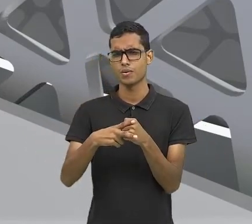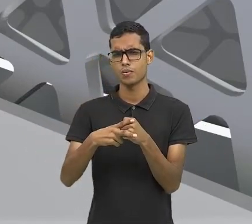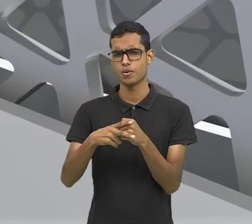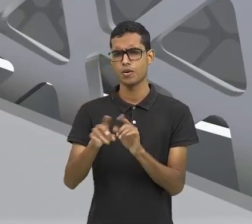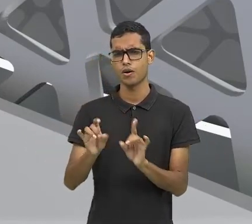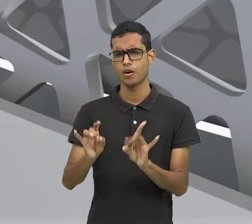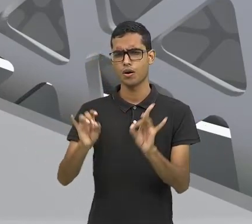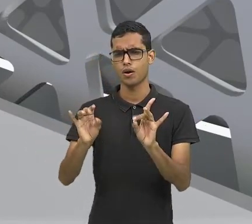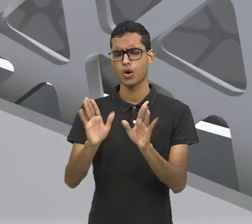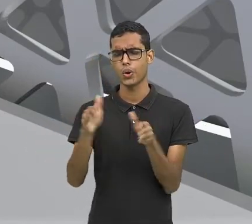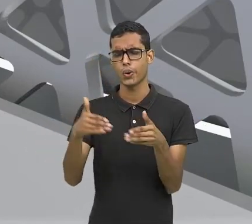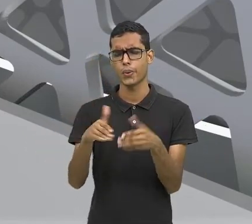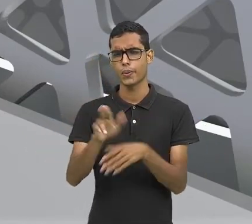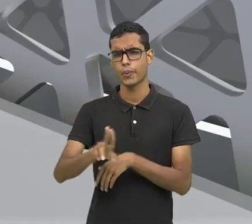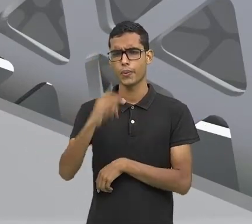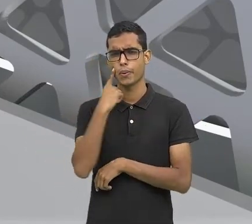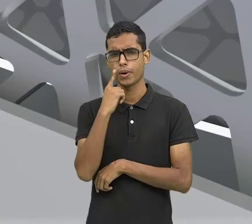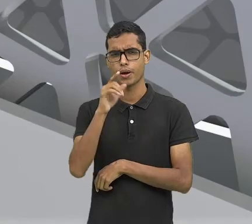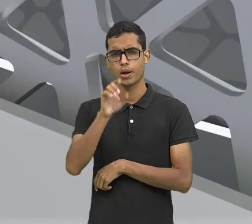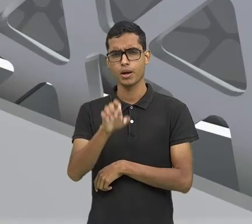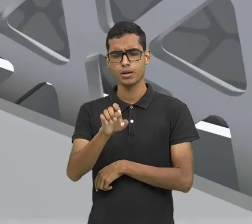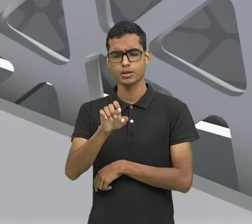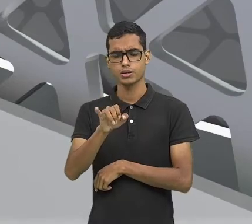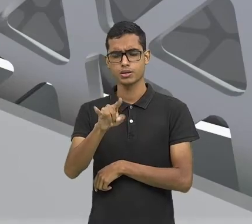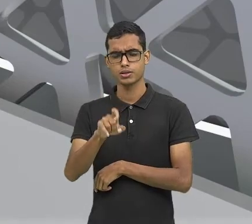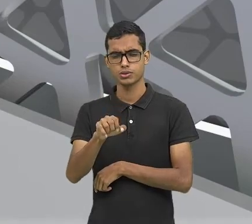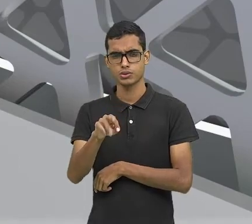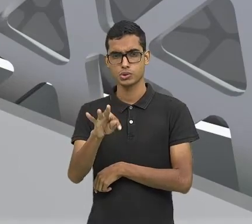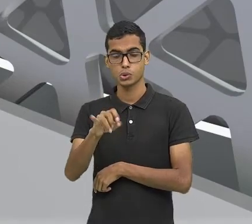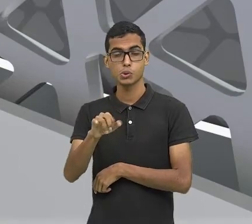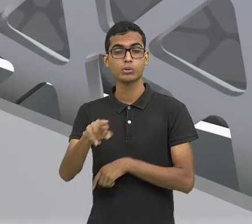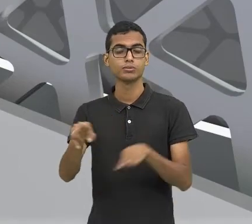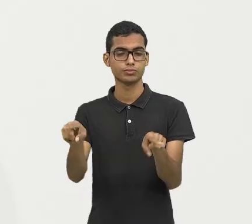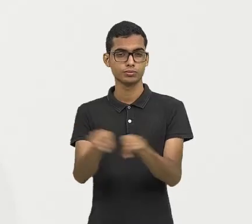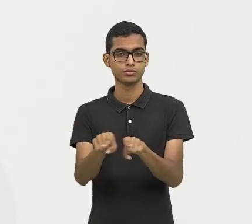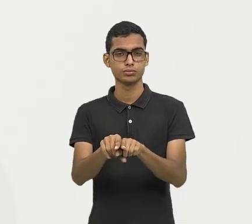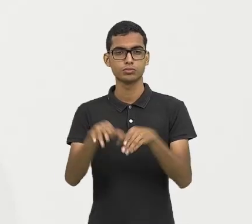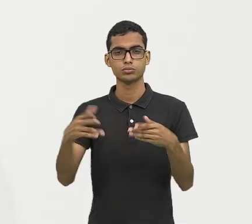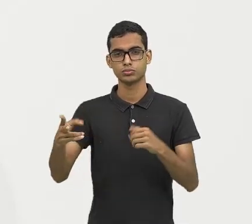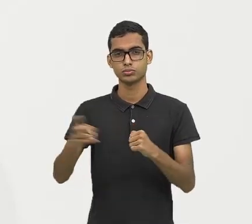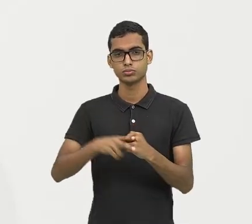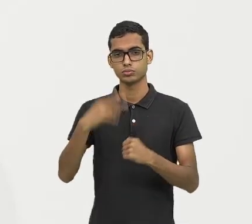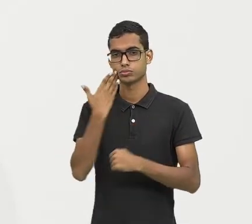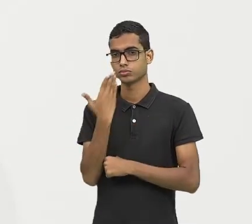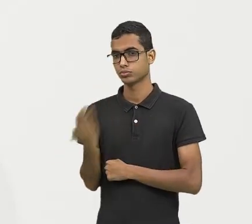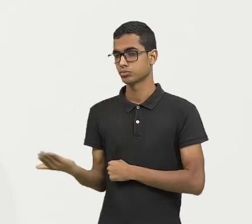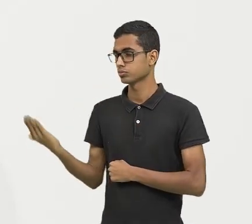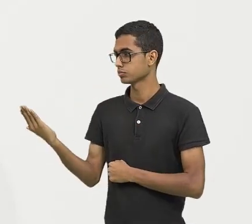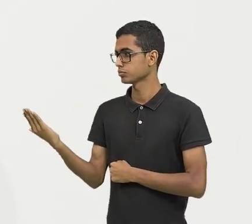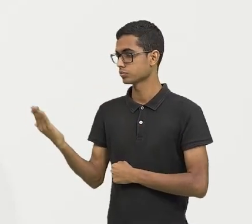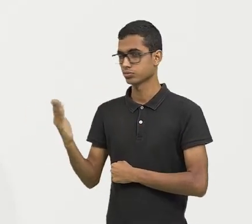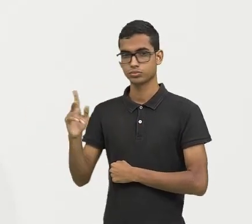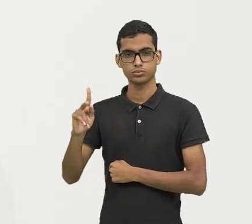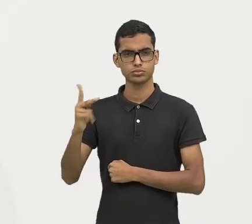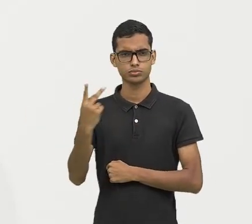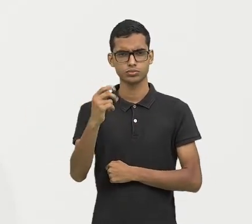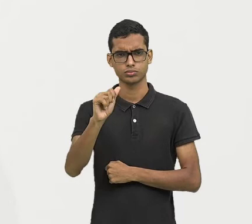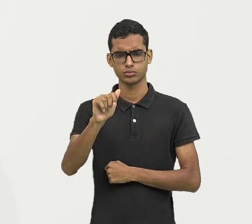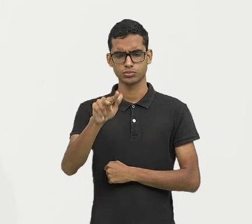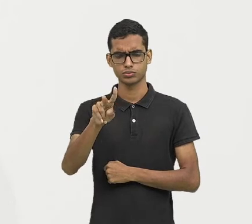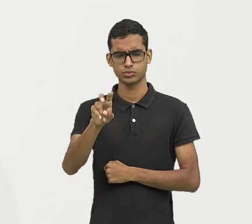utilizado na ideia de existir, também é impessoal. E que verbo é este? Estamos falando do verbo